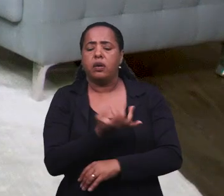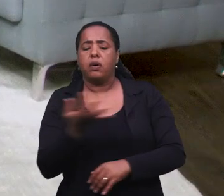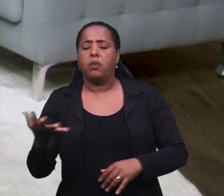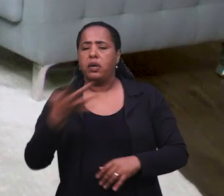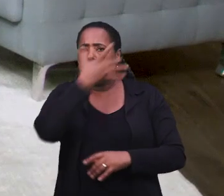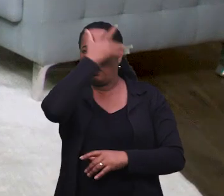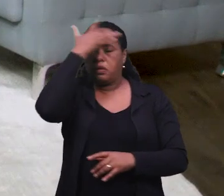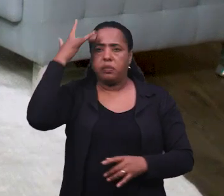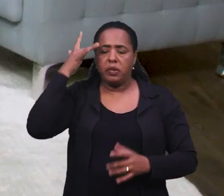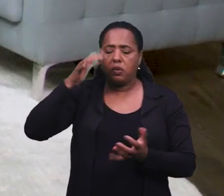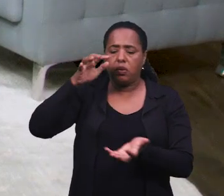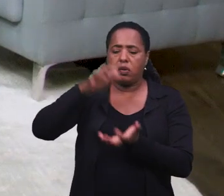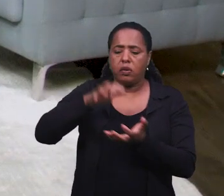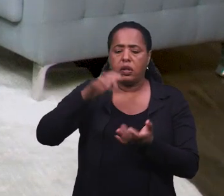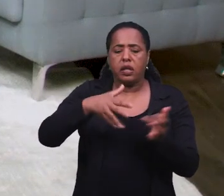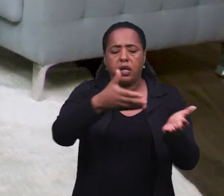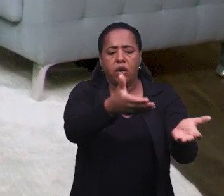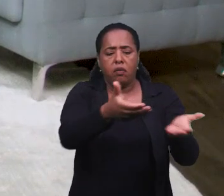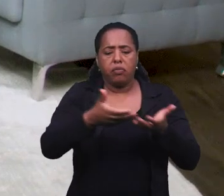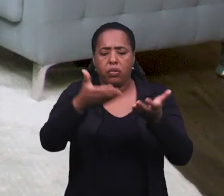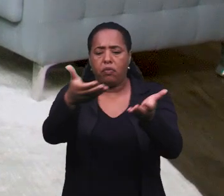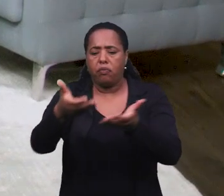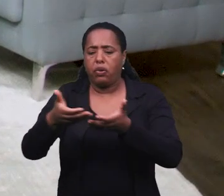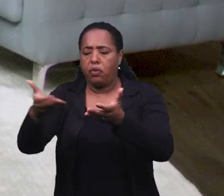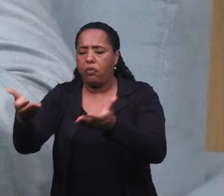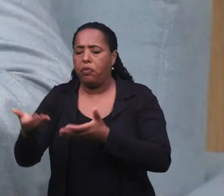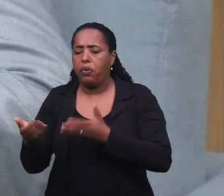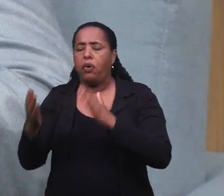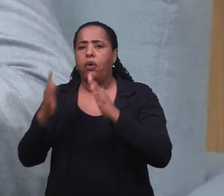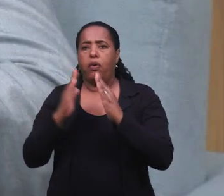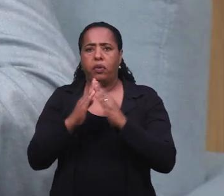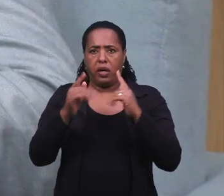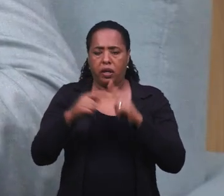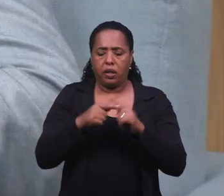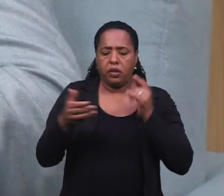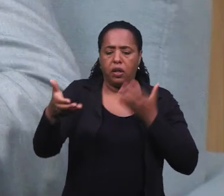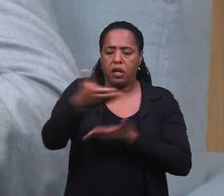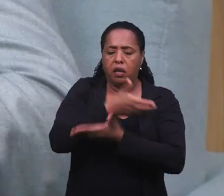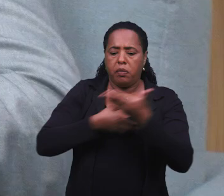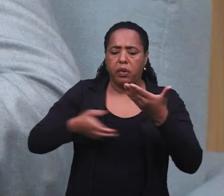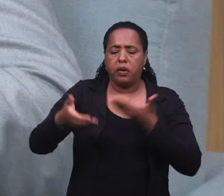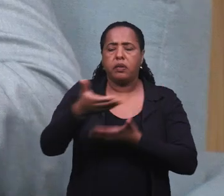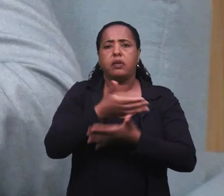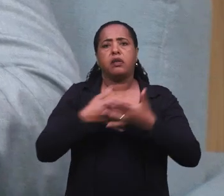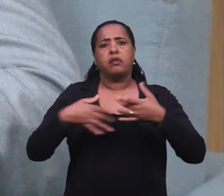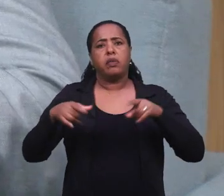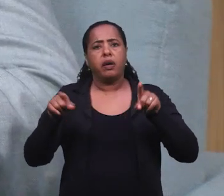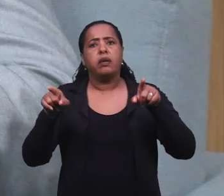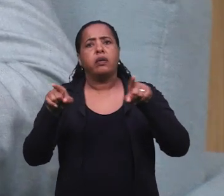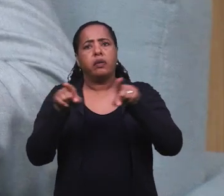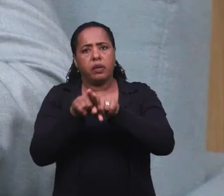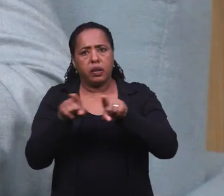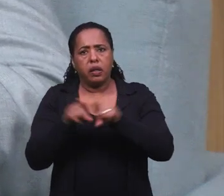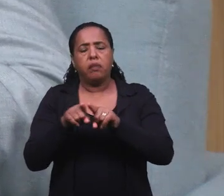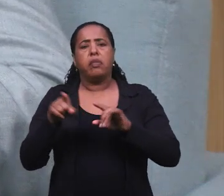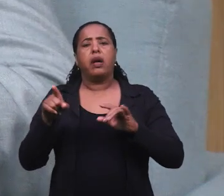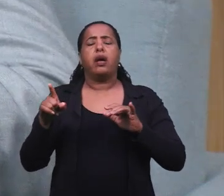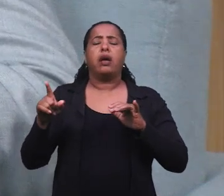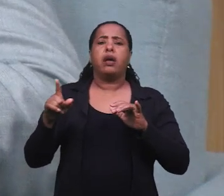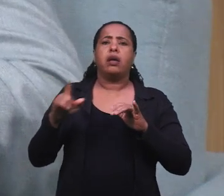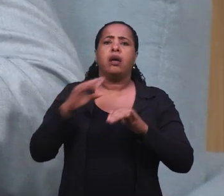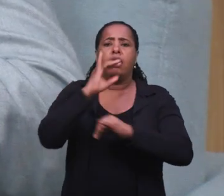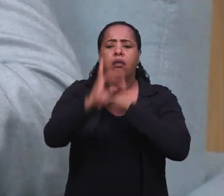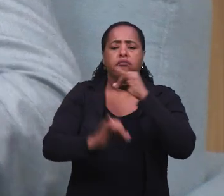vamos daqui a pouco ver aqui as perguntas que chegaram e que serão respondidas também sobre